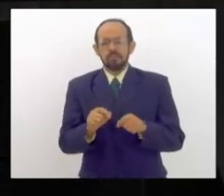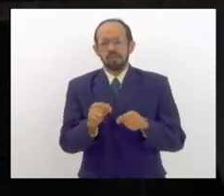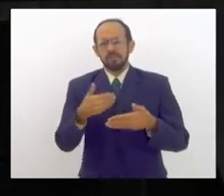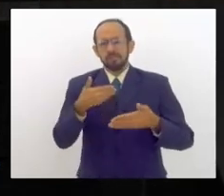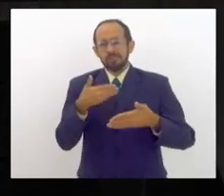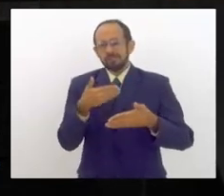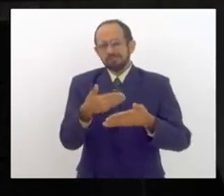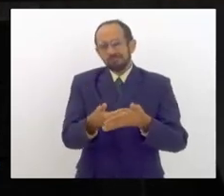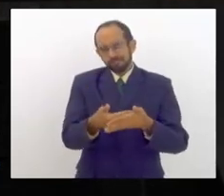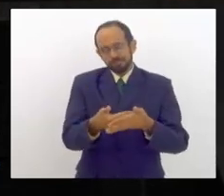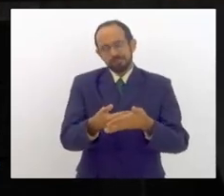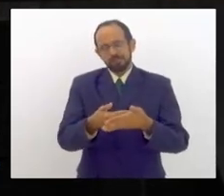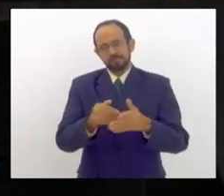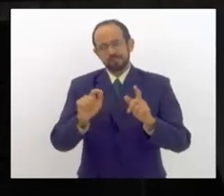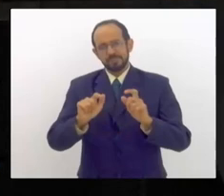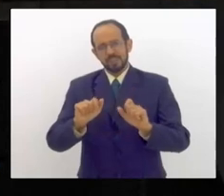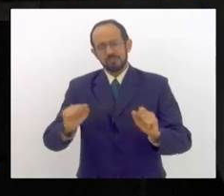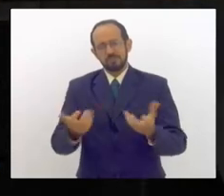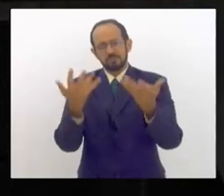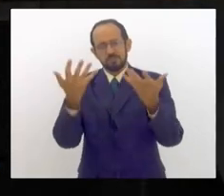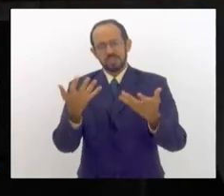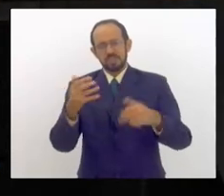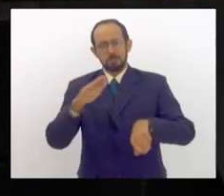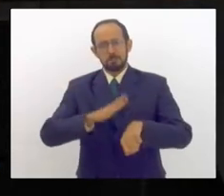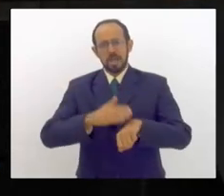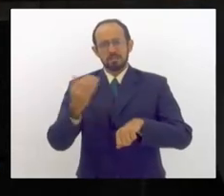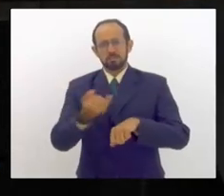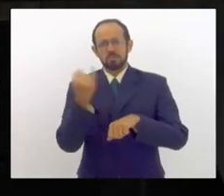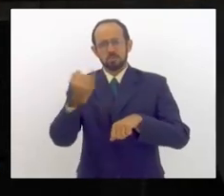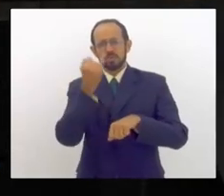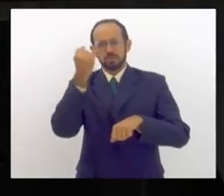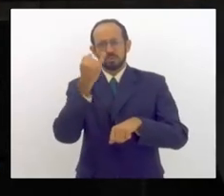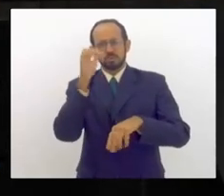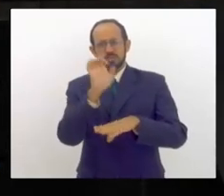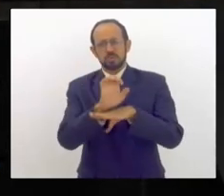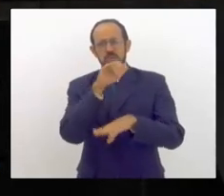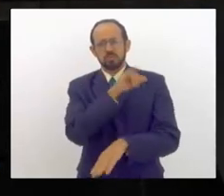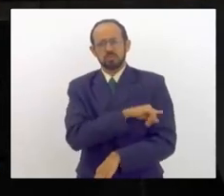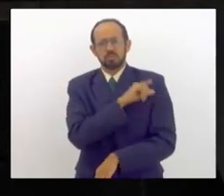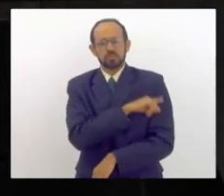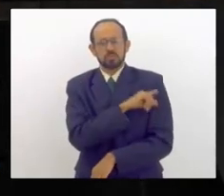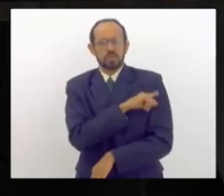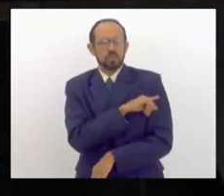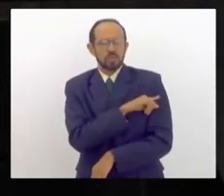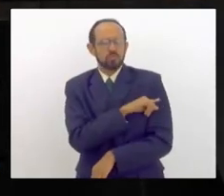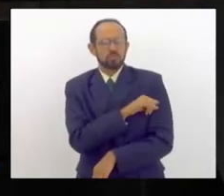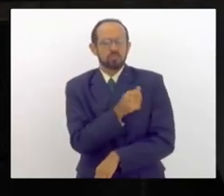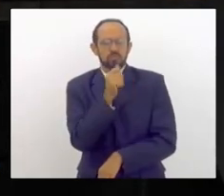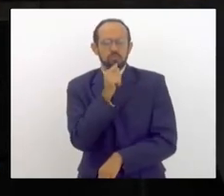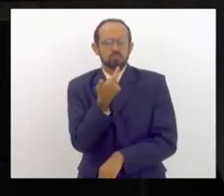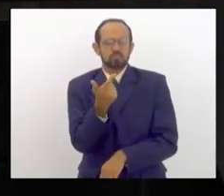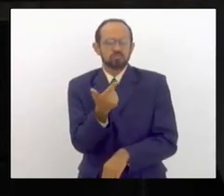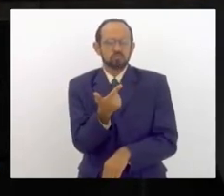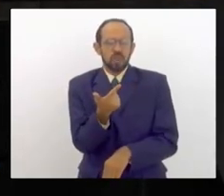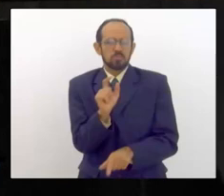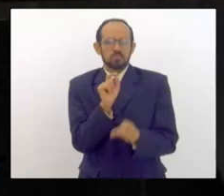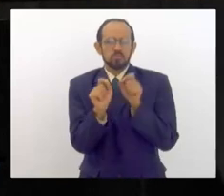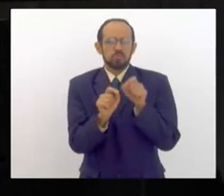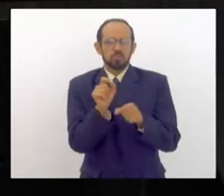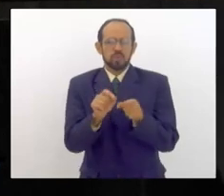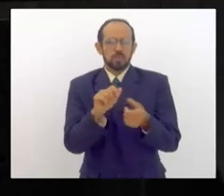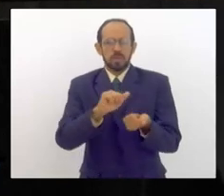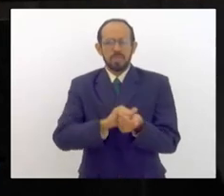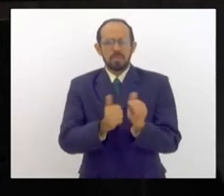da festa mais importante do Rio de Janeiro, do estado do Rio de Janeiro, não temos aí uma